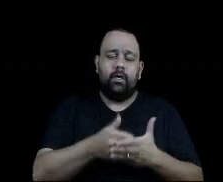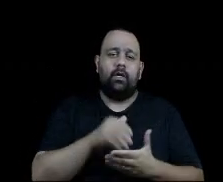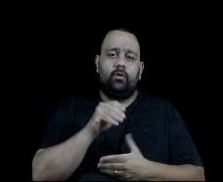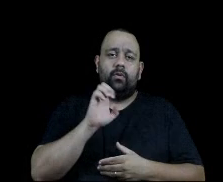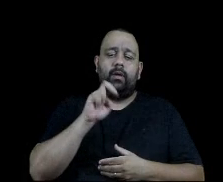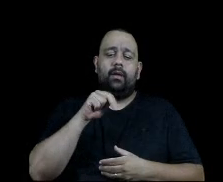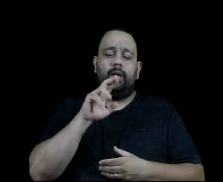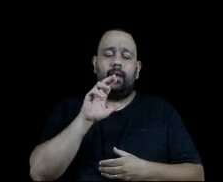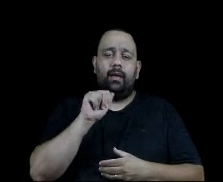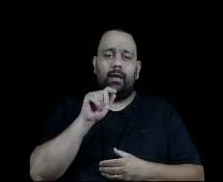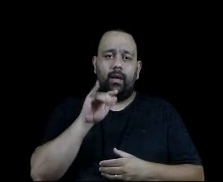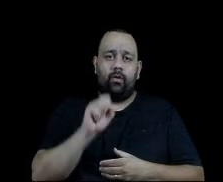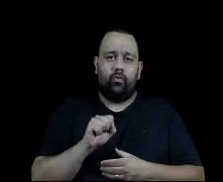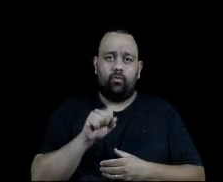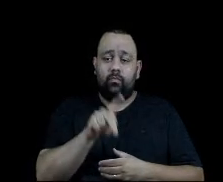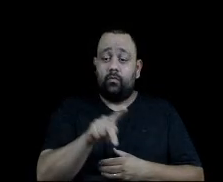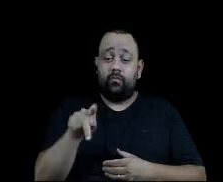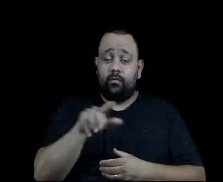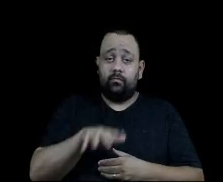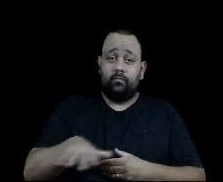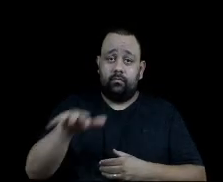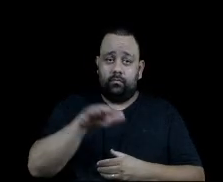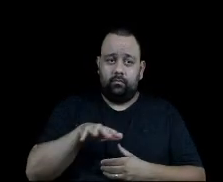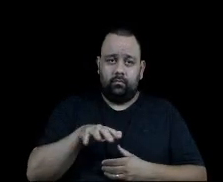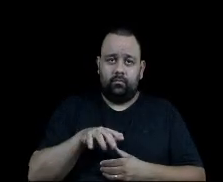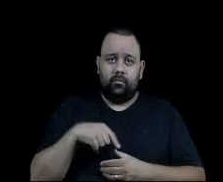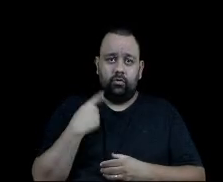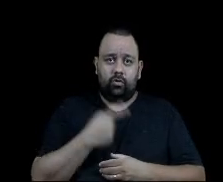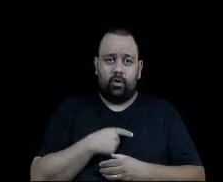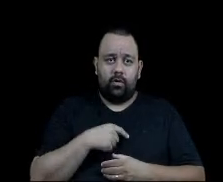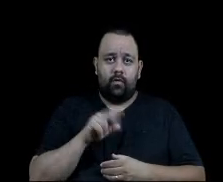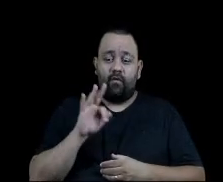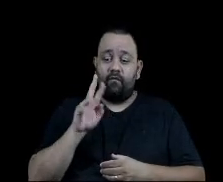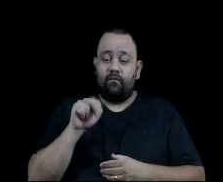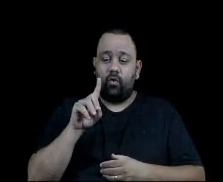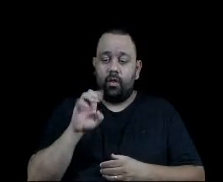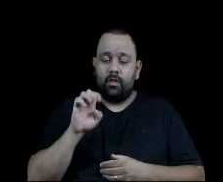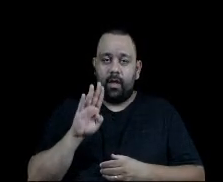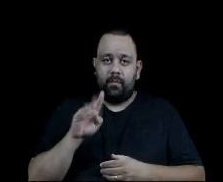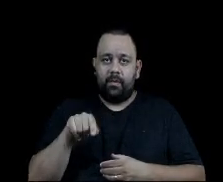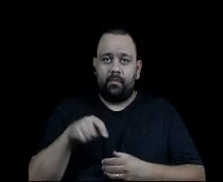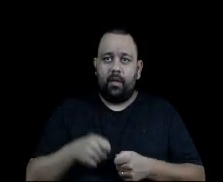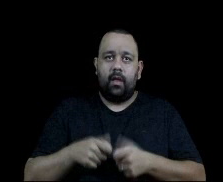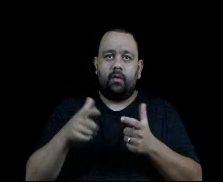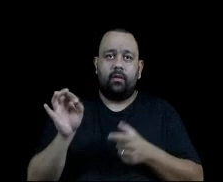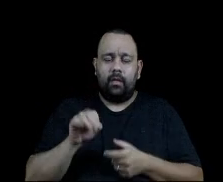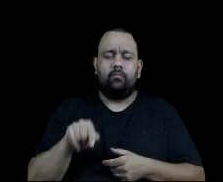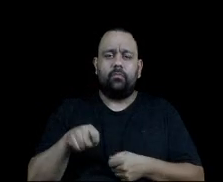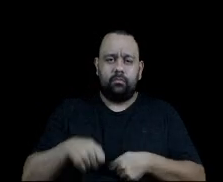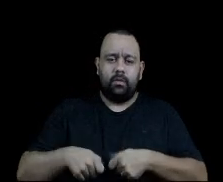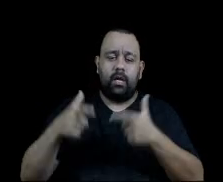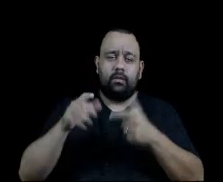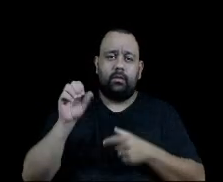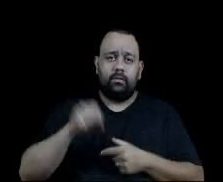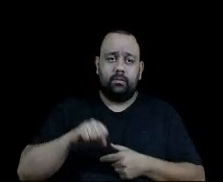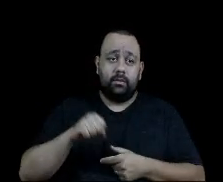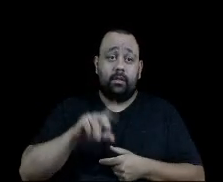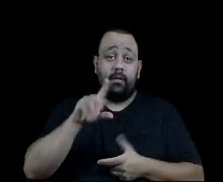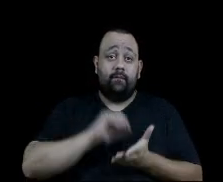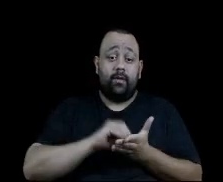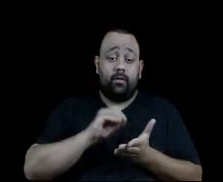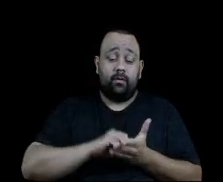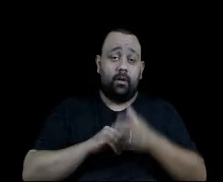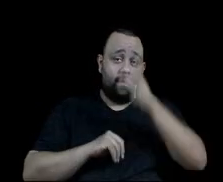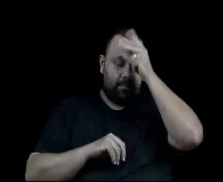salários, vencimentos e encargos do magistério. A gente não tem nenhum recurso do Fundeb hoje em dia que não é gasto. A